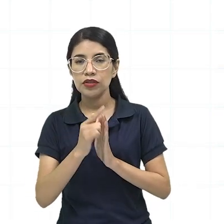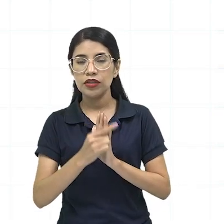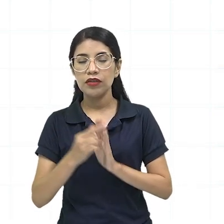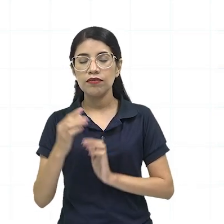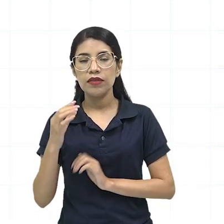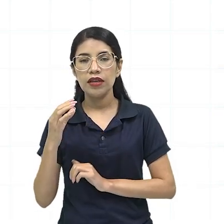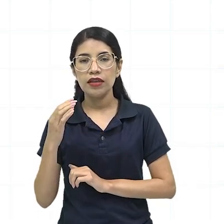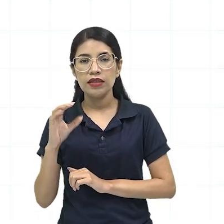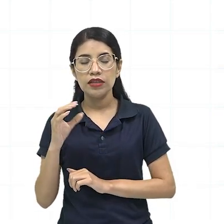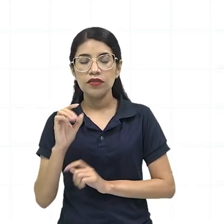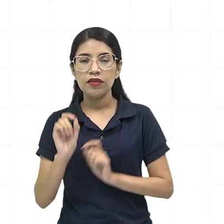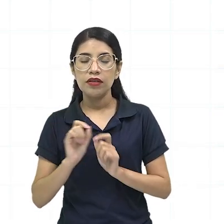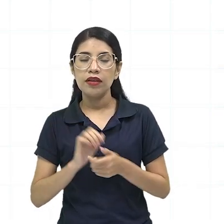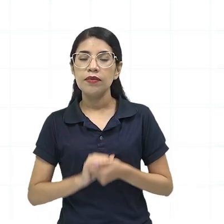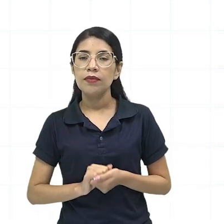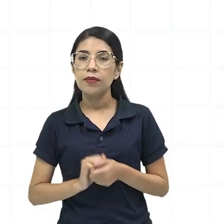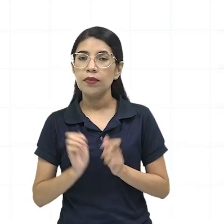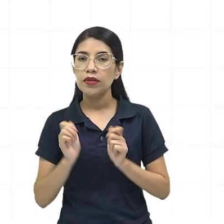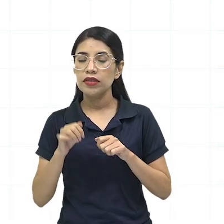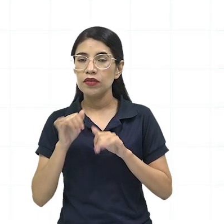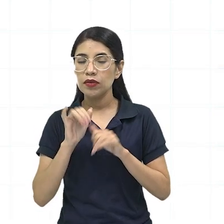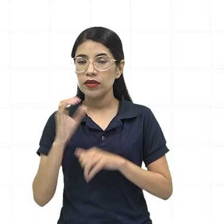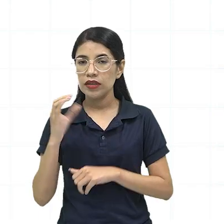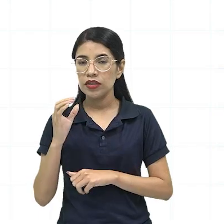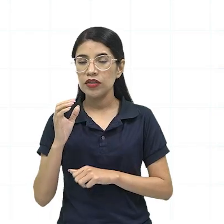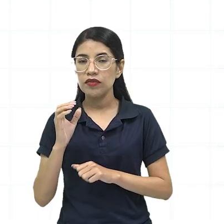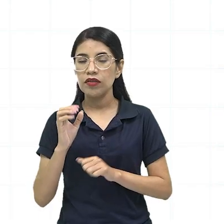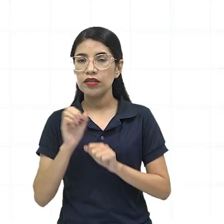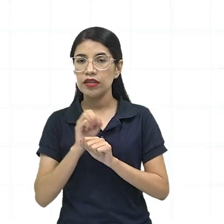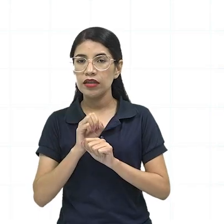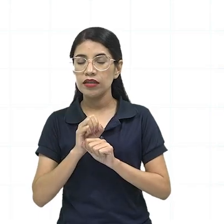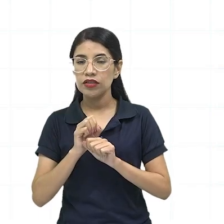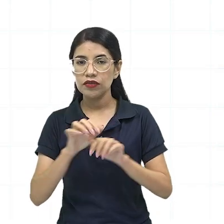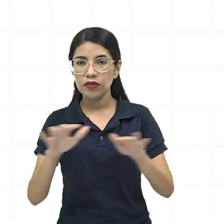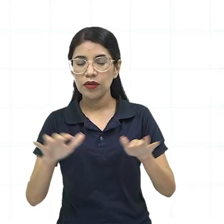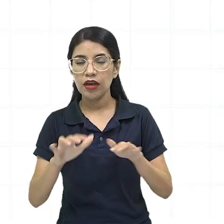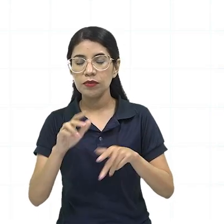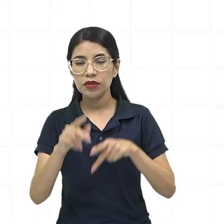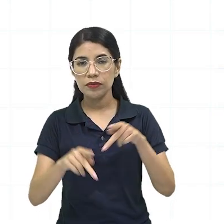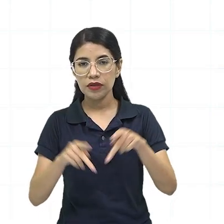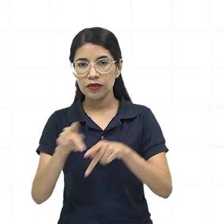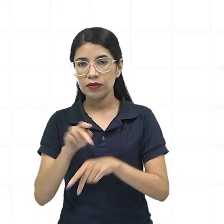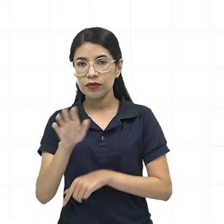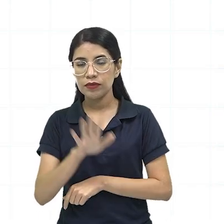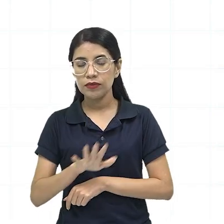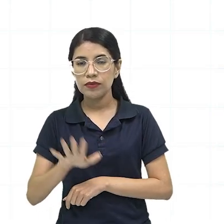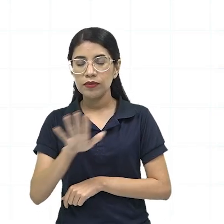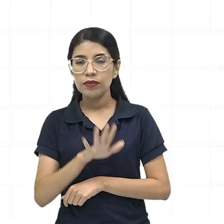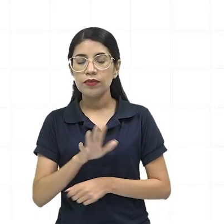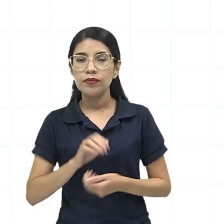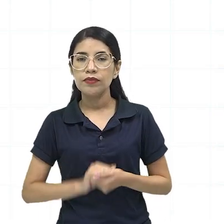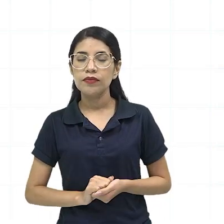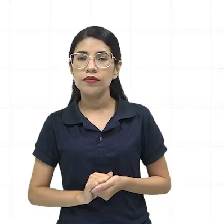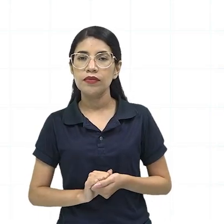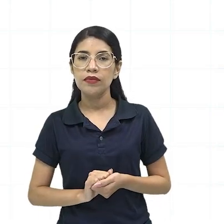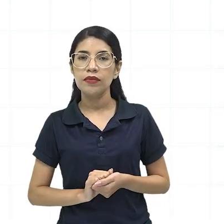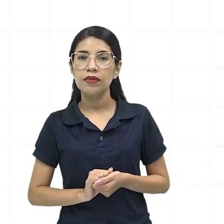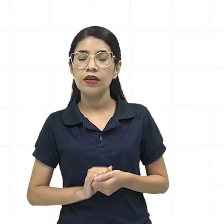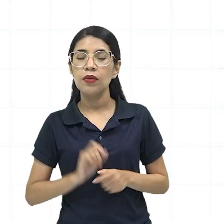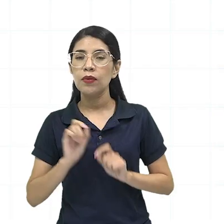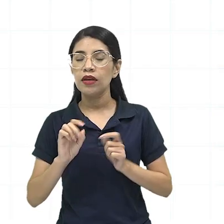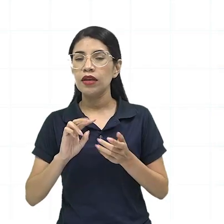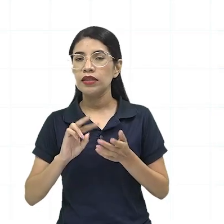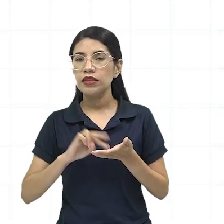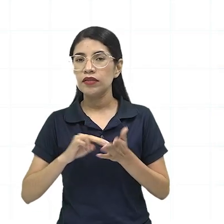o conhecimento científico acessível ao público em geral. Tornar acessível, fazer com